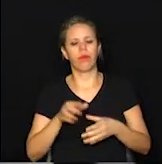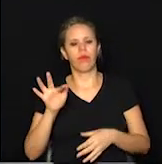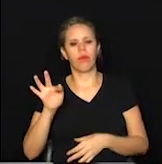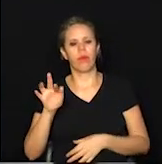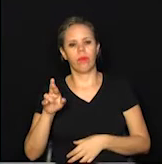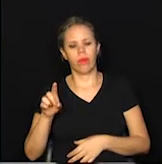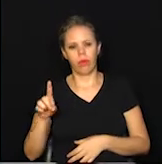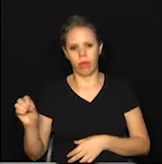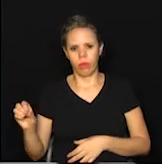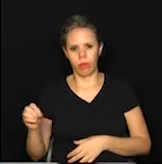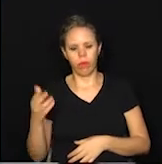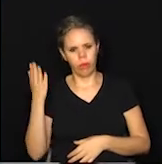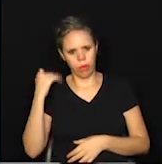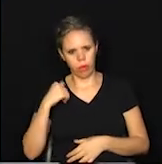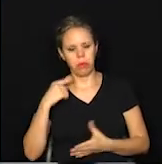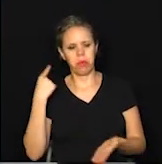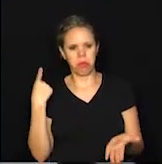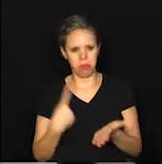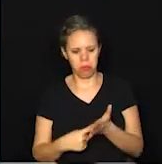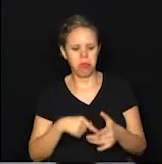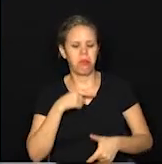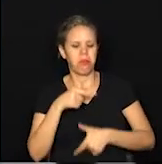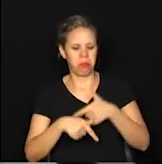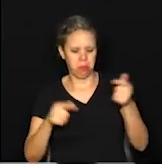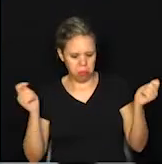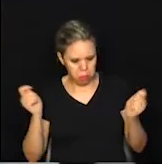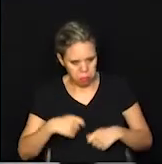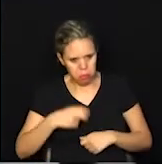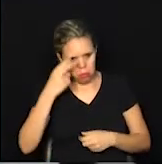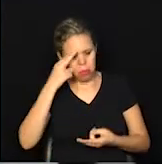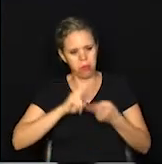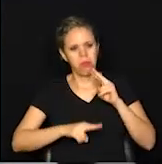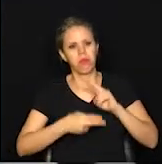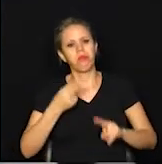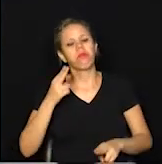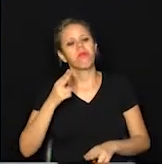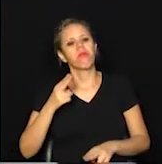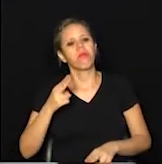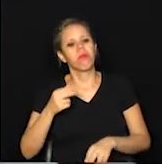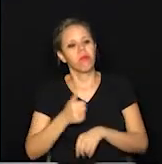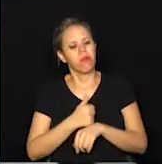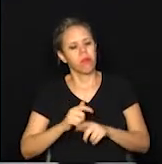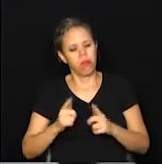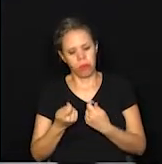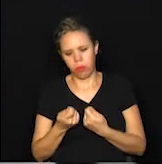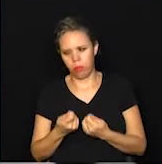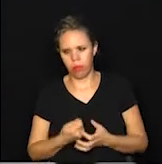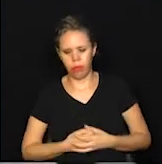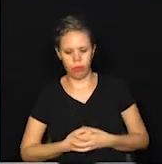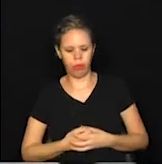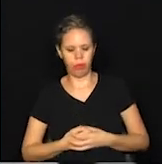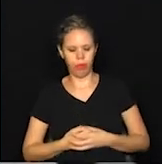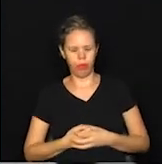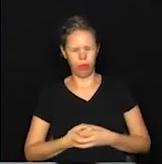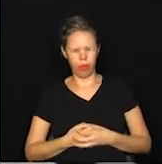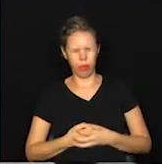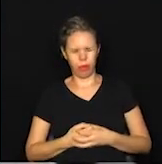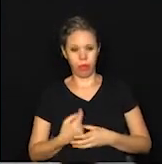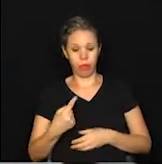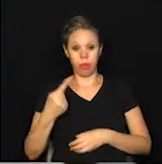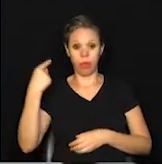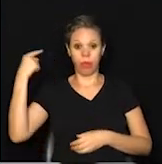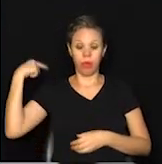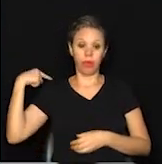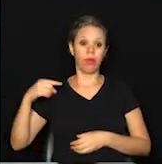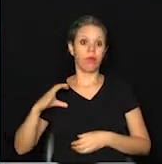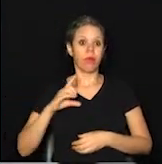do seu compromisso, da sua capacidade enquanto gestor. Na época era